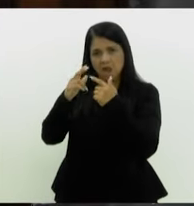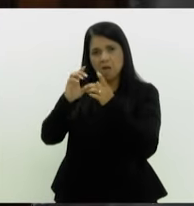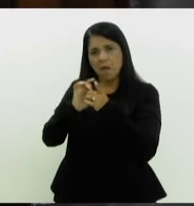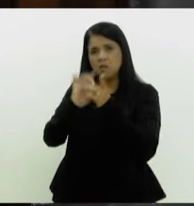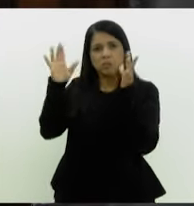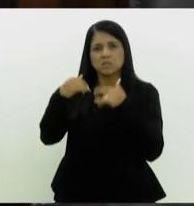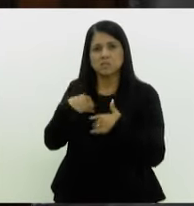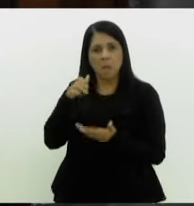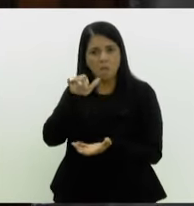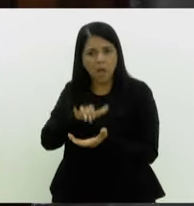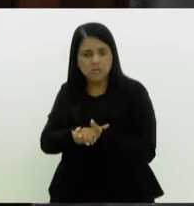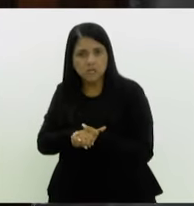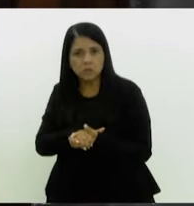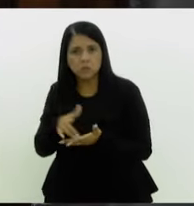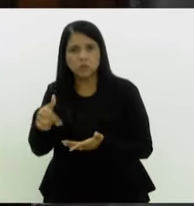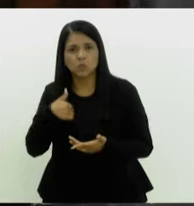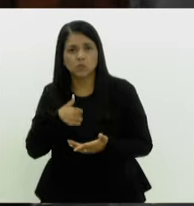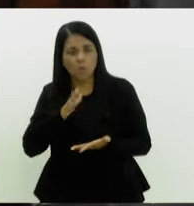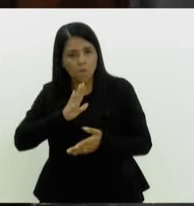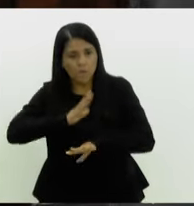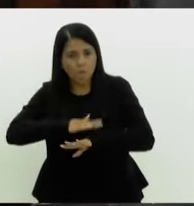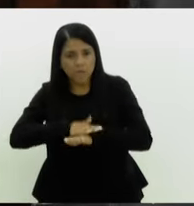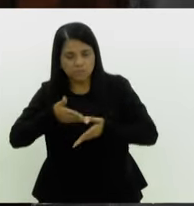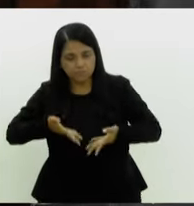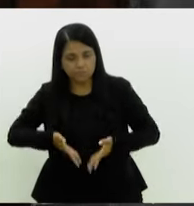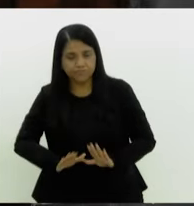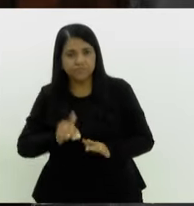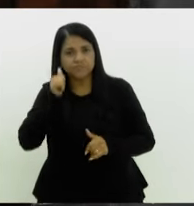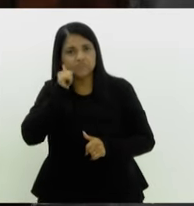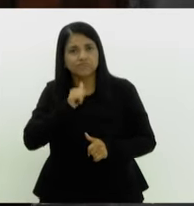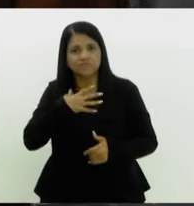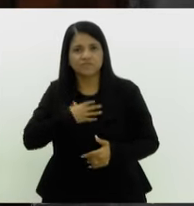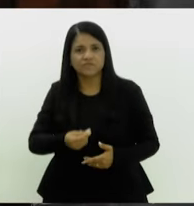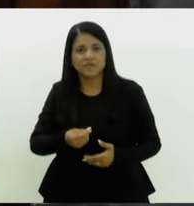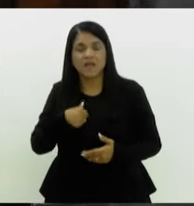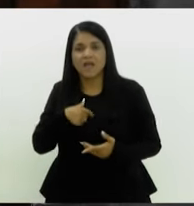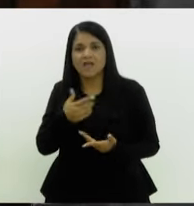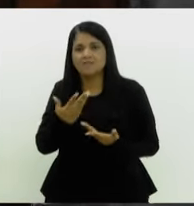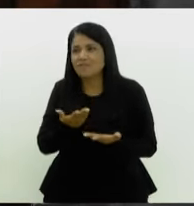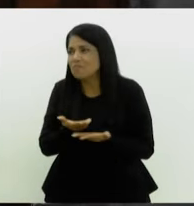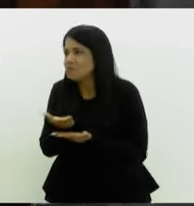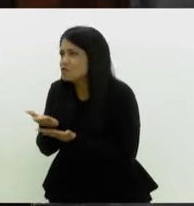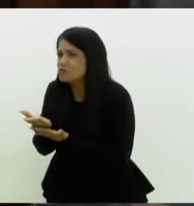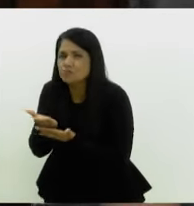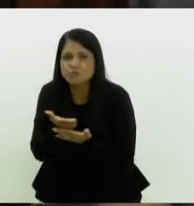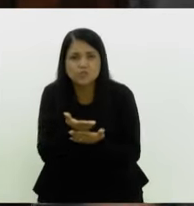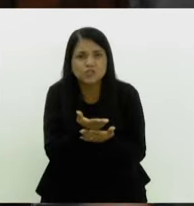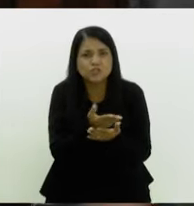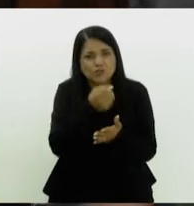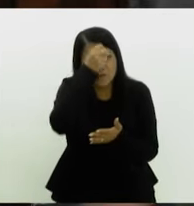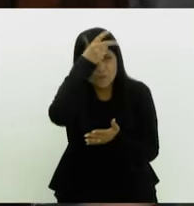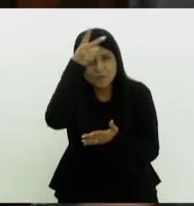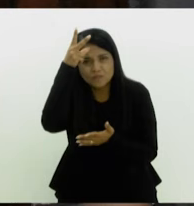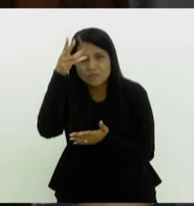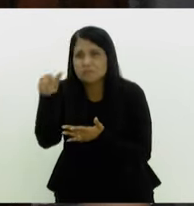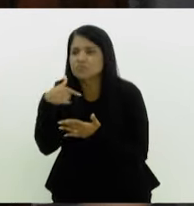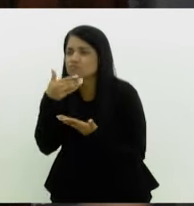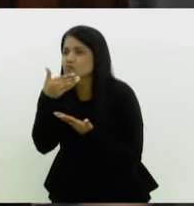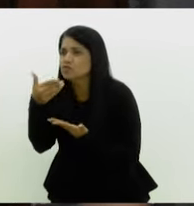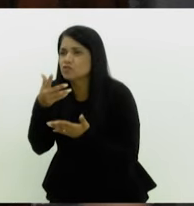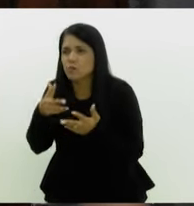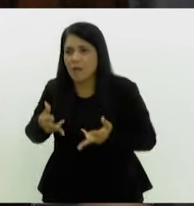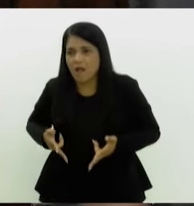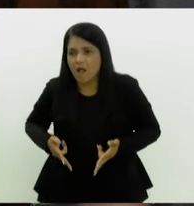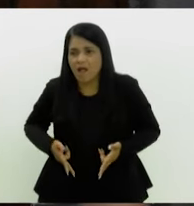filho mas as mulheres não sabem estão nos municípios de Pires na mão muitas vezes dando um voto para